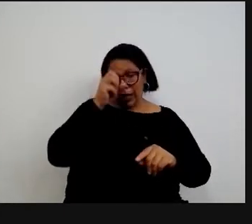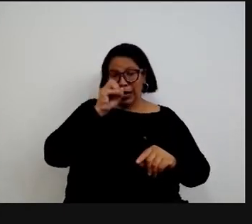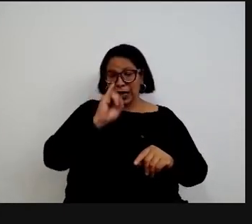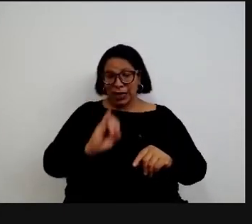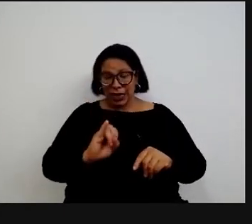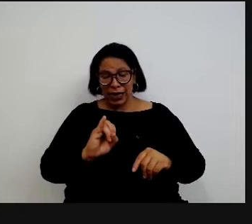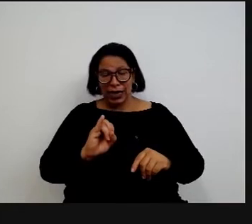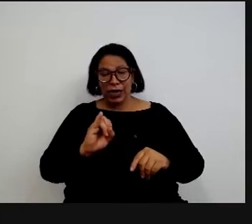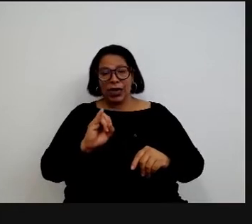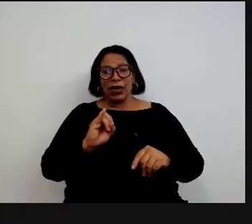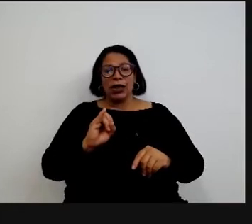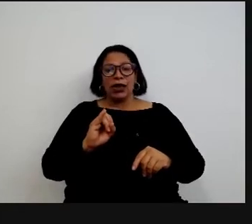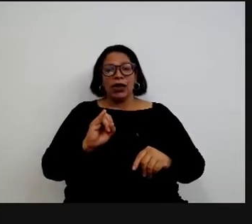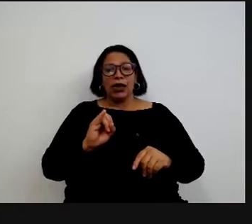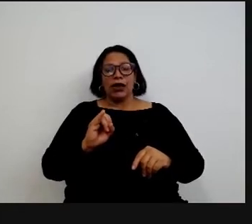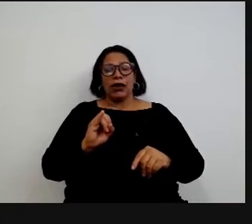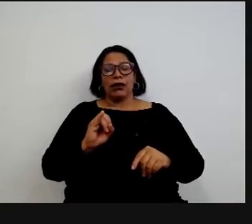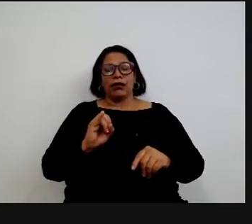você só